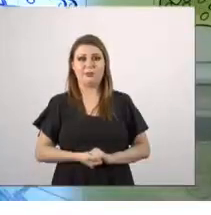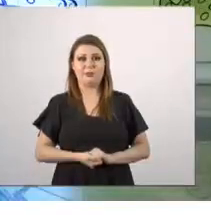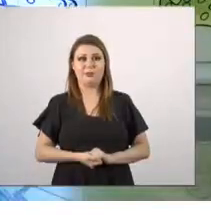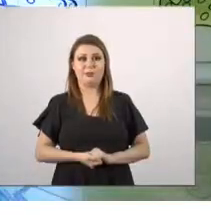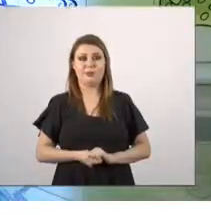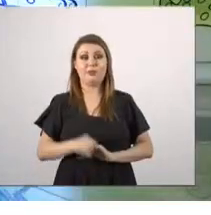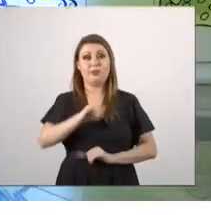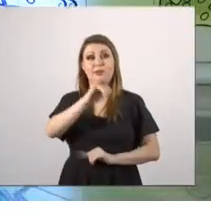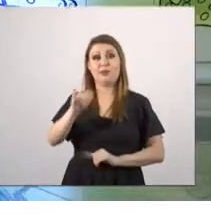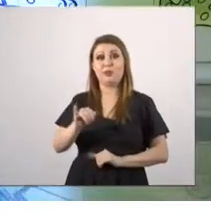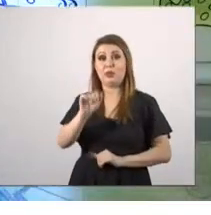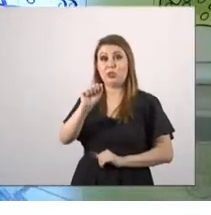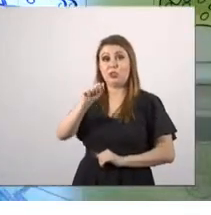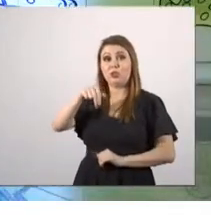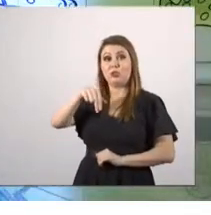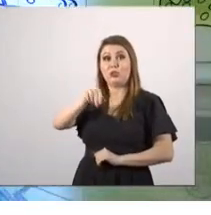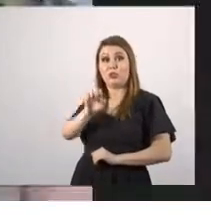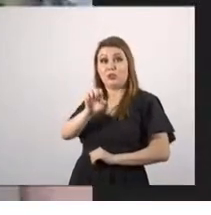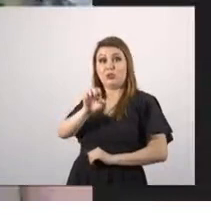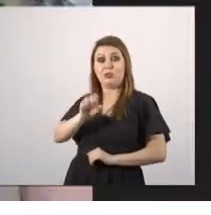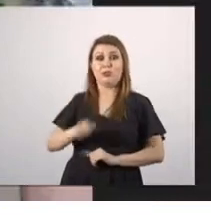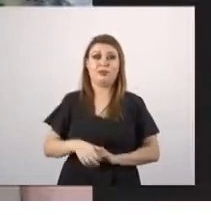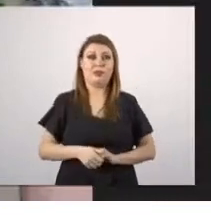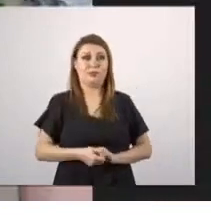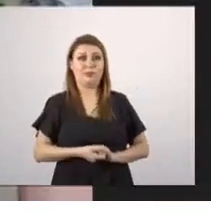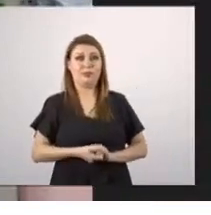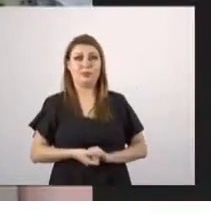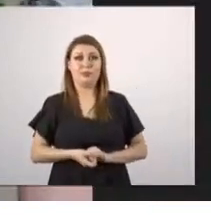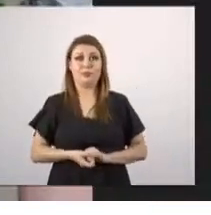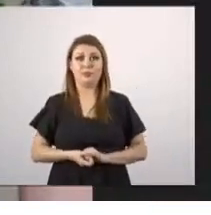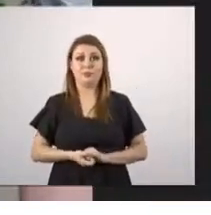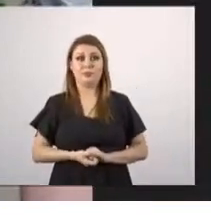Jane Catarina de Abreu Nabo.